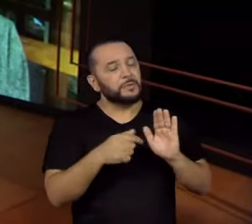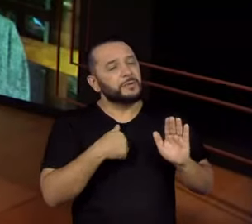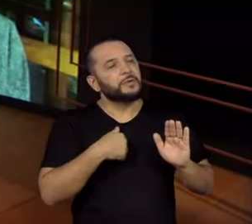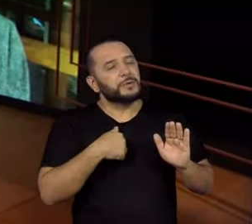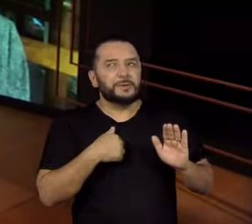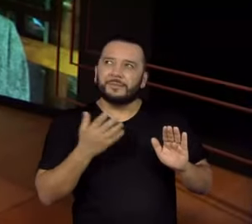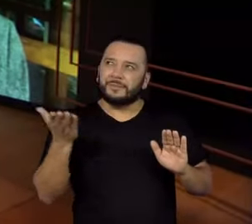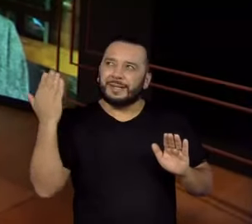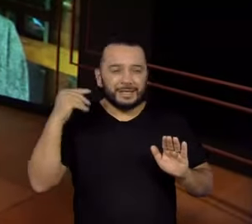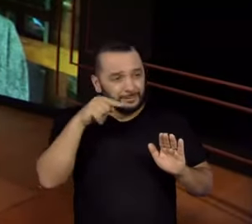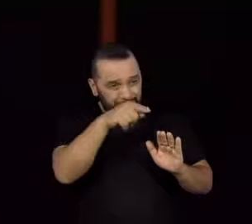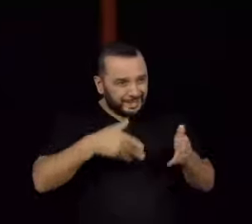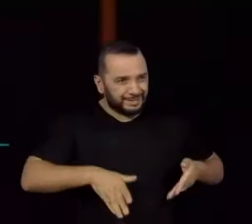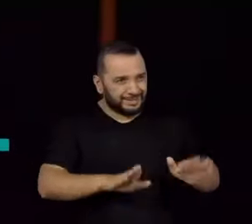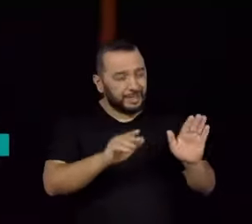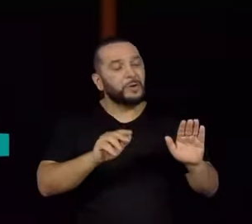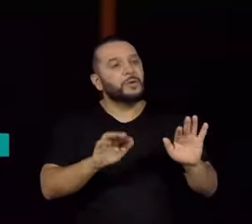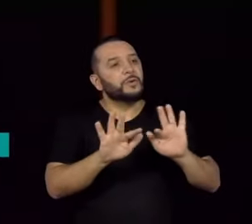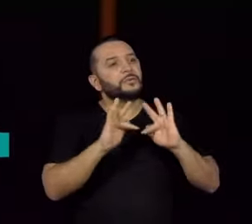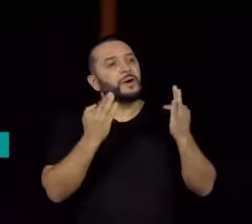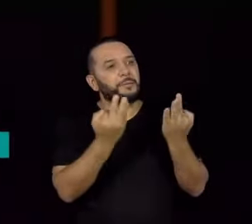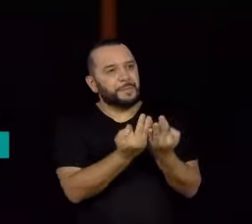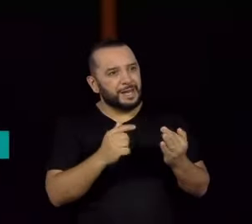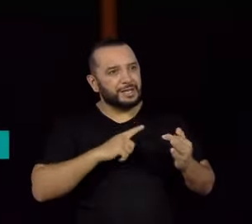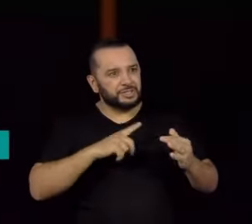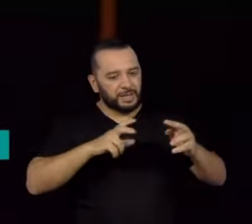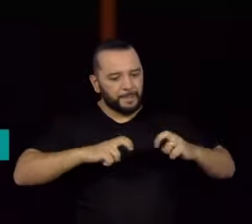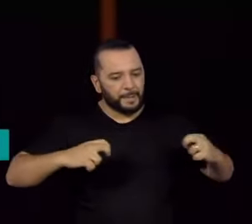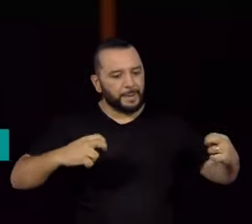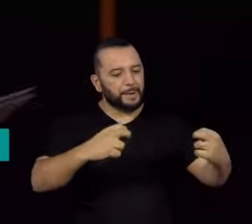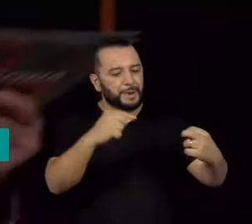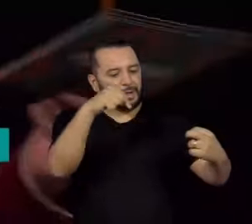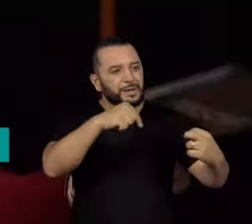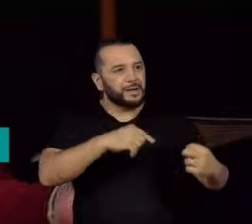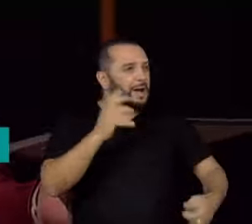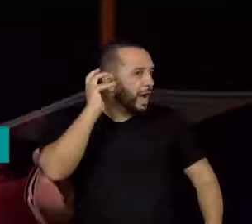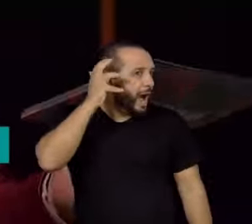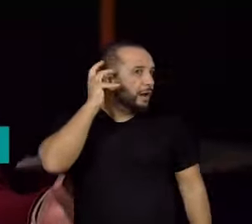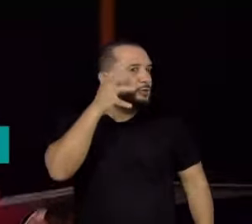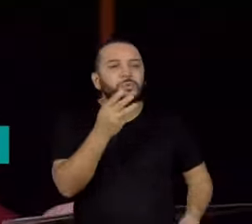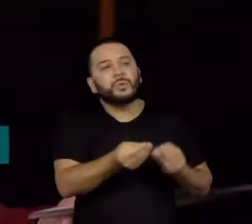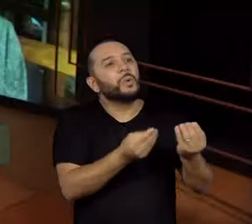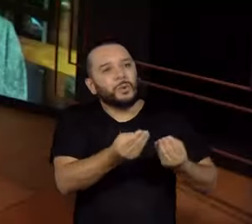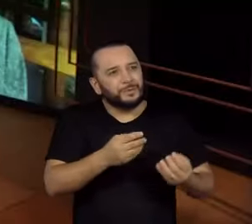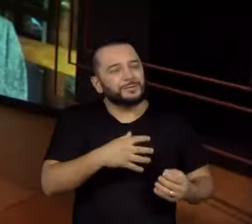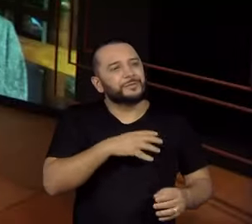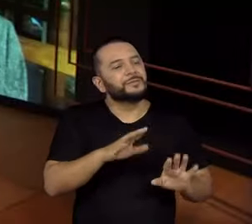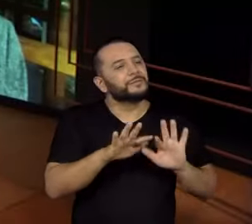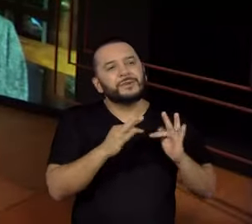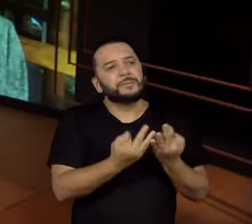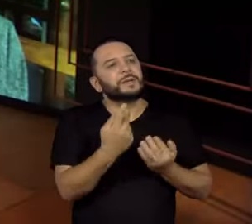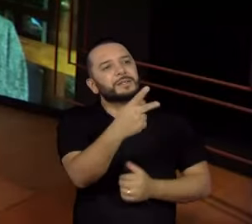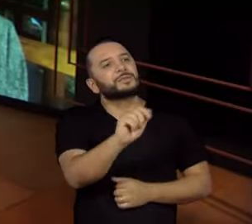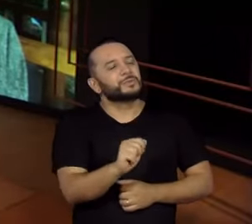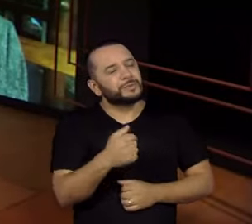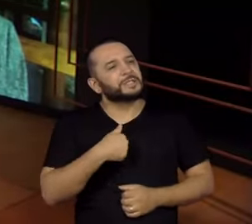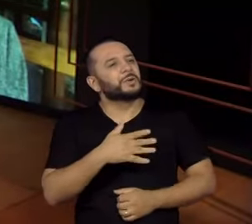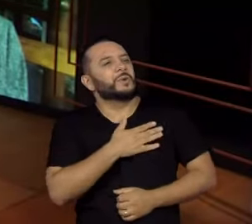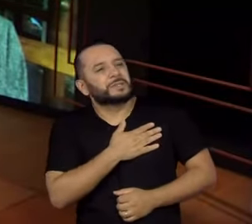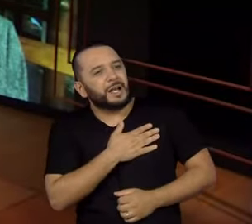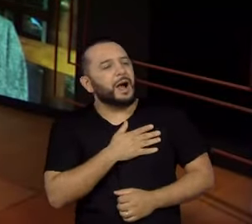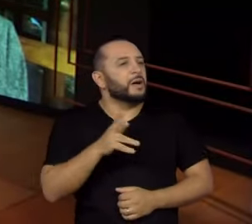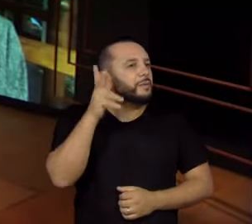rádio, né? Não sei se com a sua família era assim também, devia ser. O que, que vocês ouviam? Sim, claro que sim. Quais eram suas predileções? O que